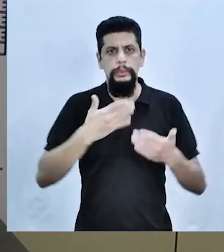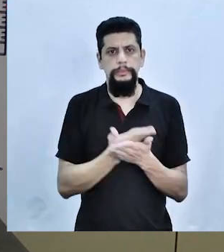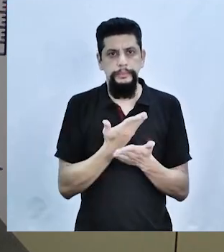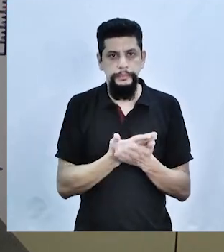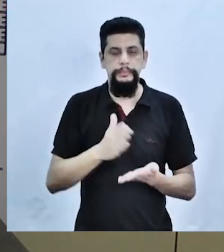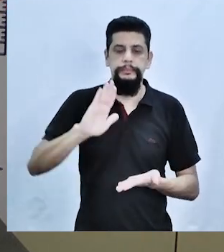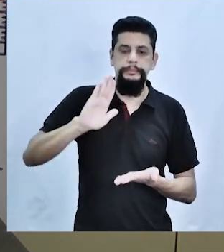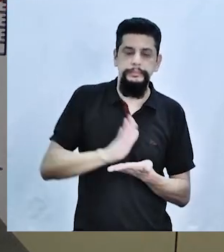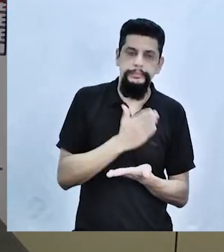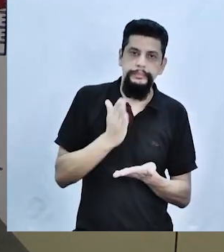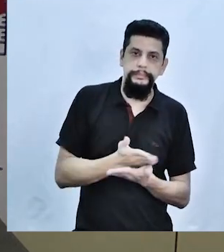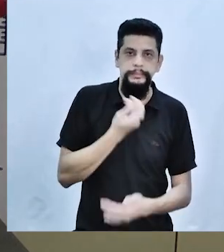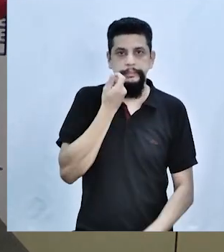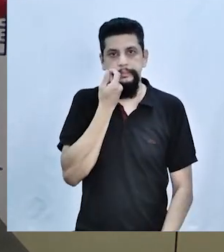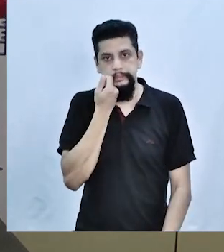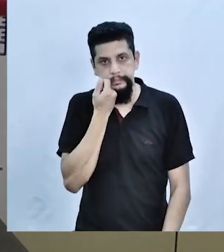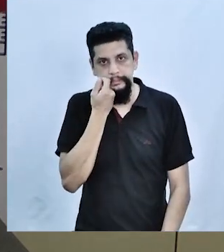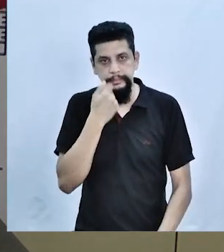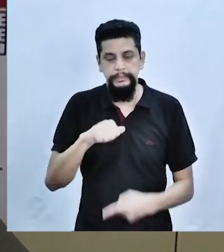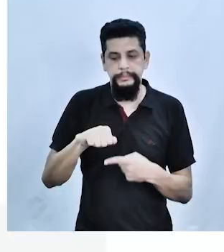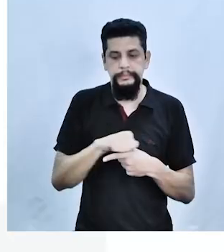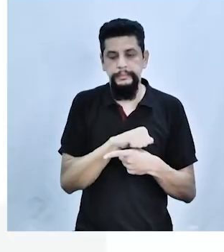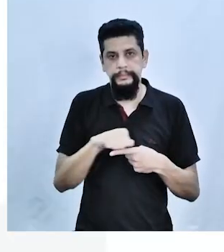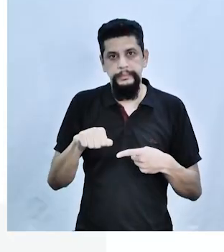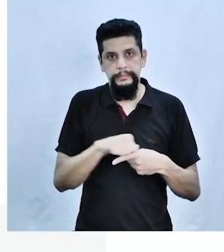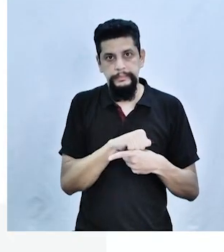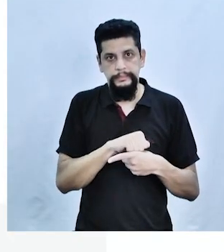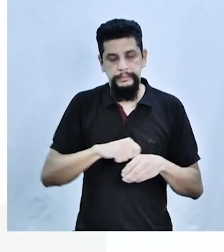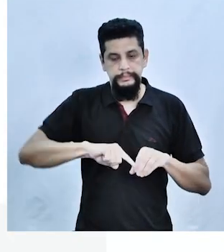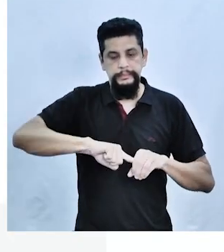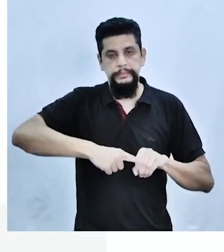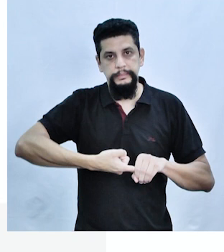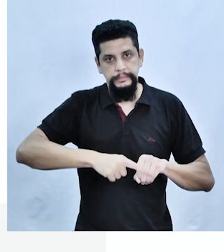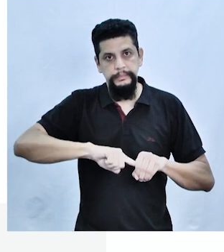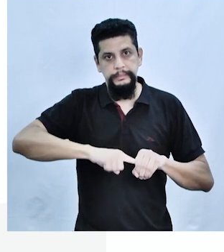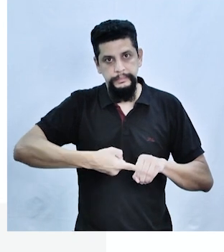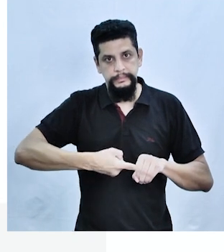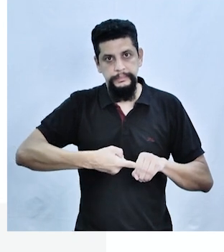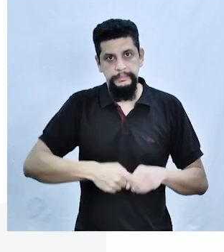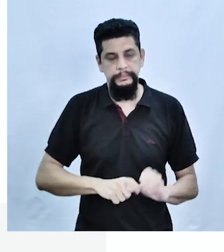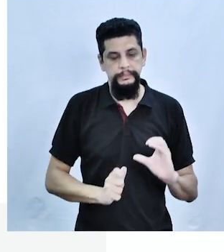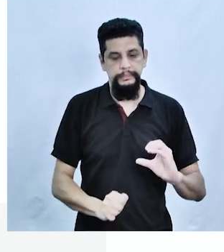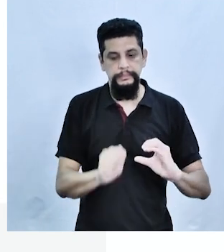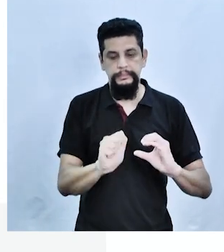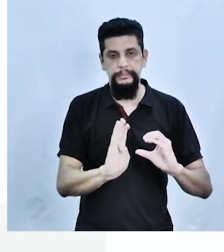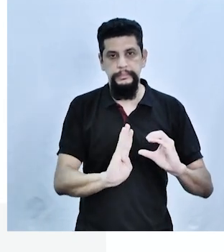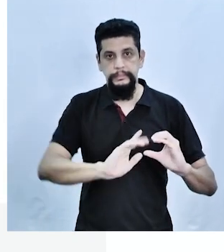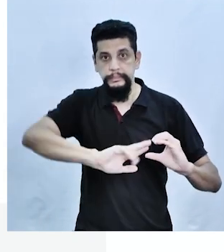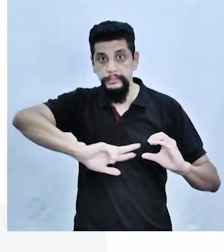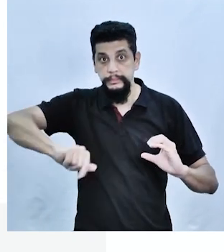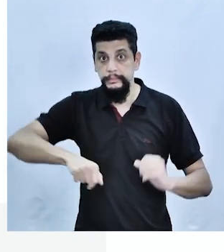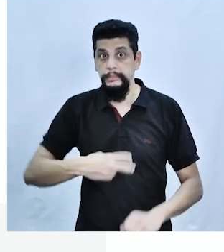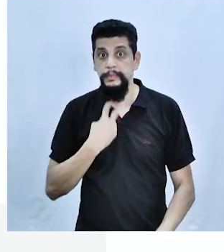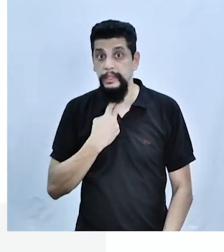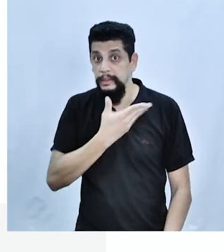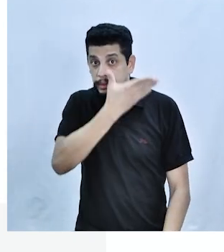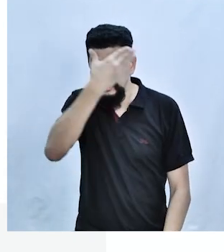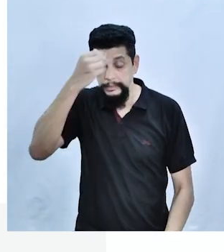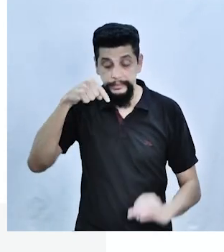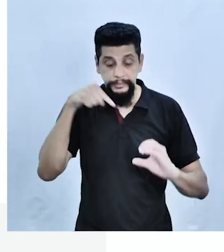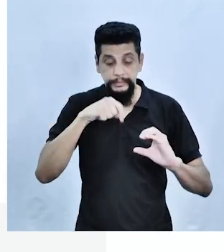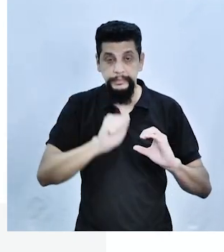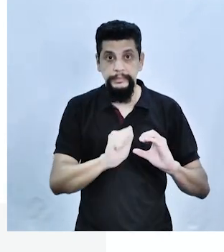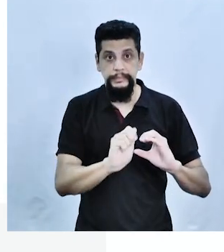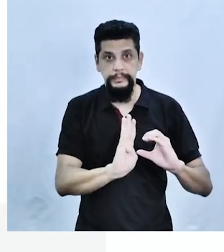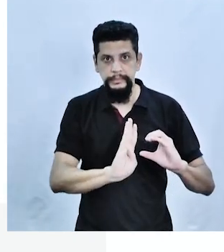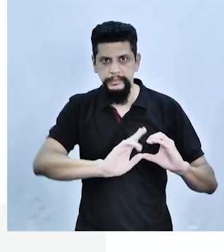O caderno, o lápis, a borracha, o apontador e o alfabeto, não esqueçam dele, tá? Acho